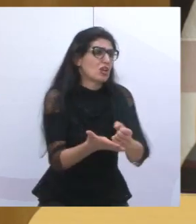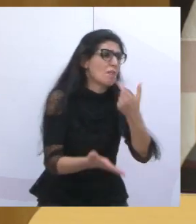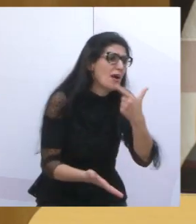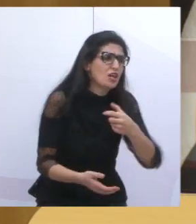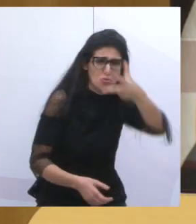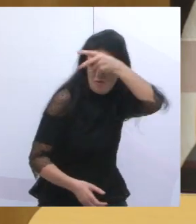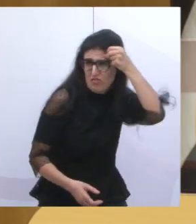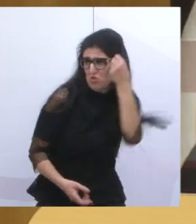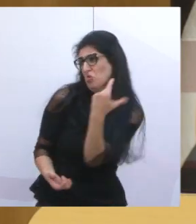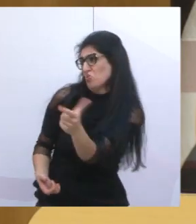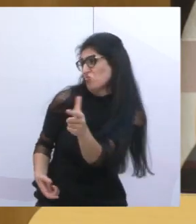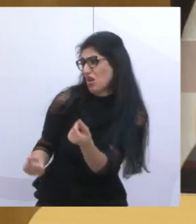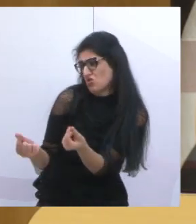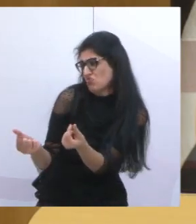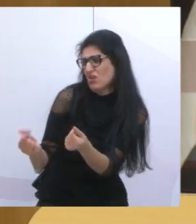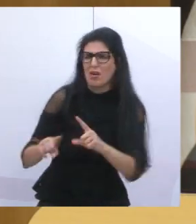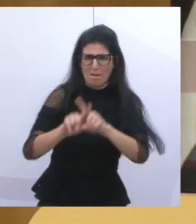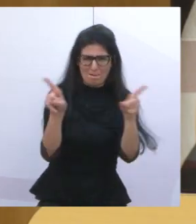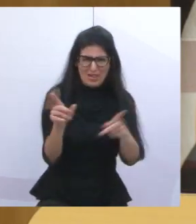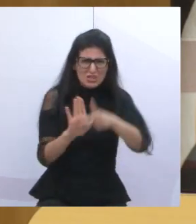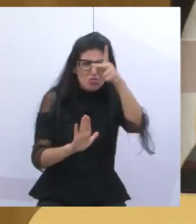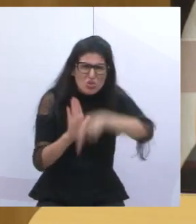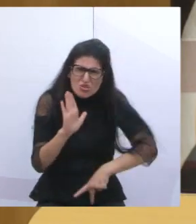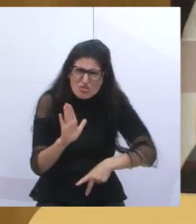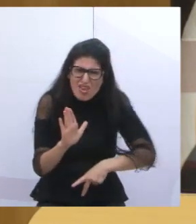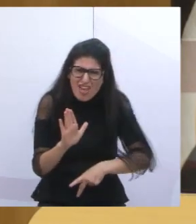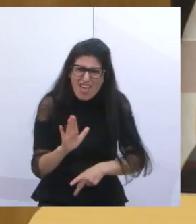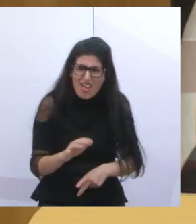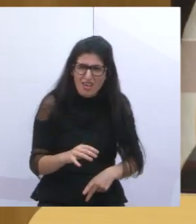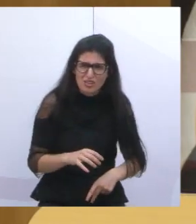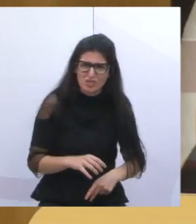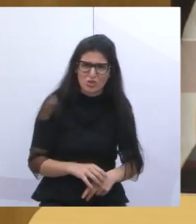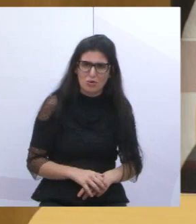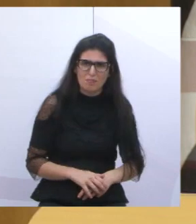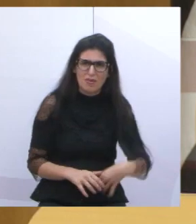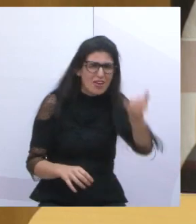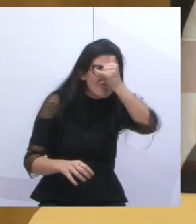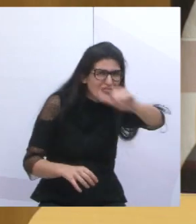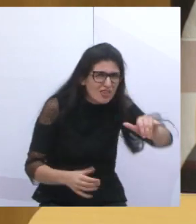projeto aqui para deixar de arrecadar